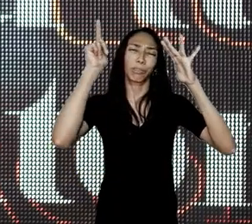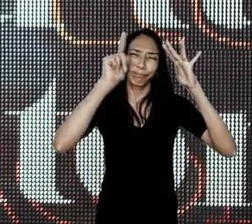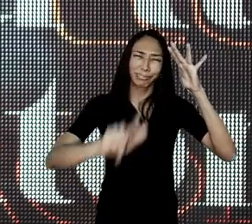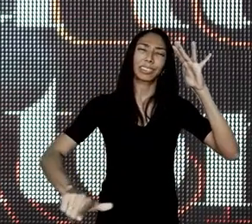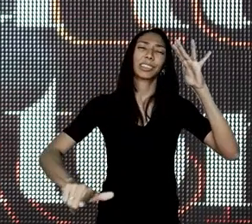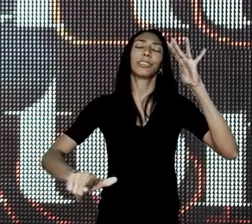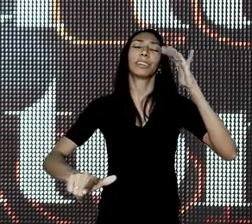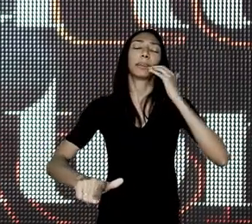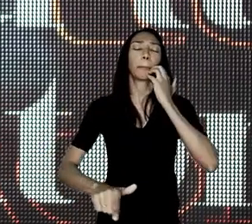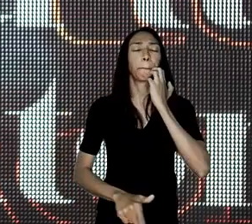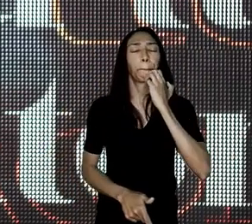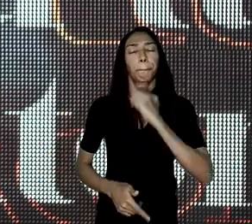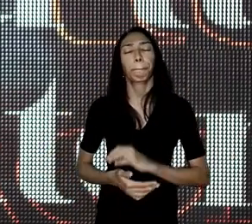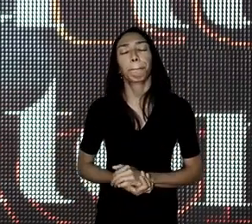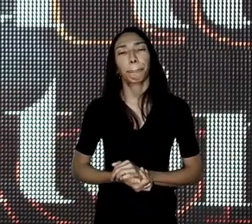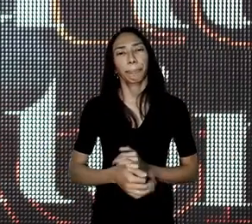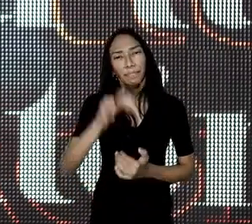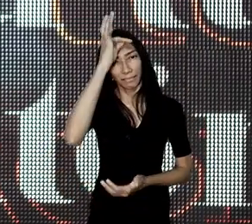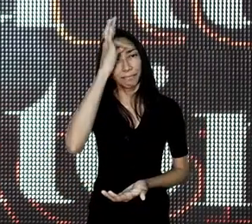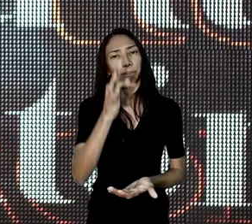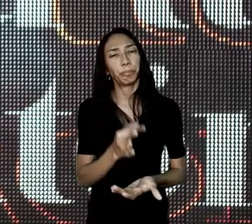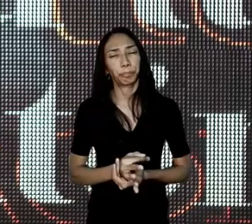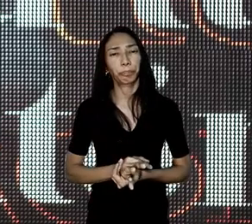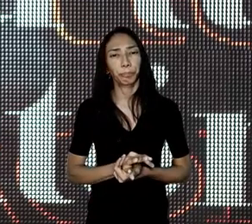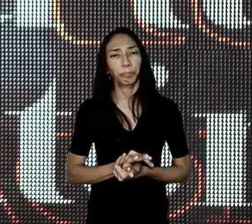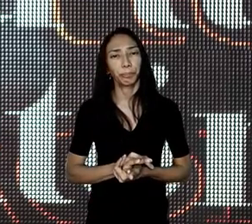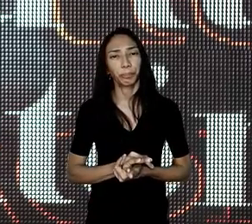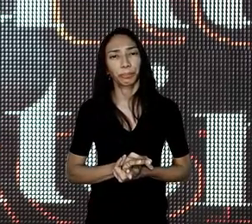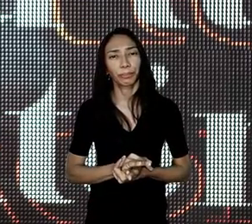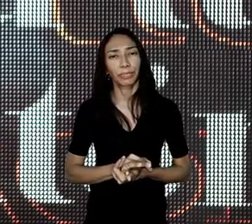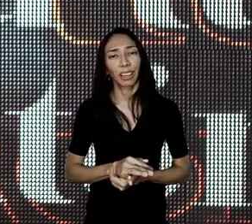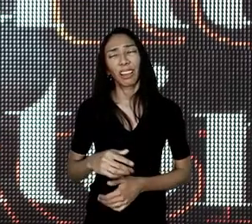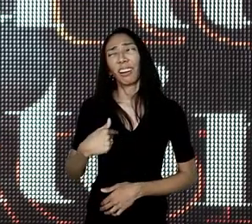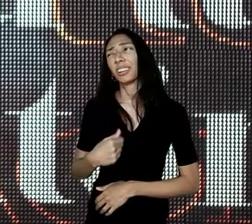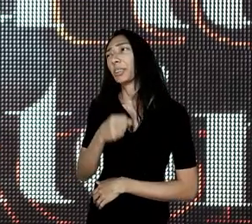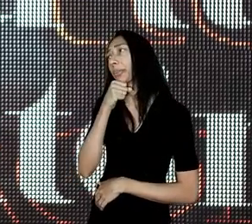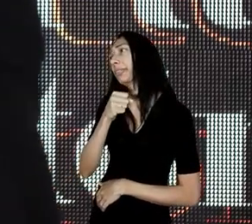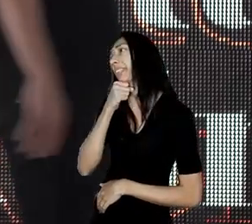havia sepultado. Isso não é para mim. Eu sou velha.